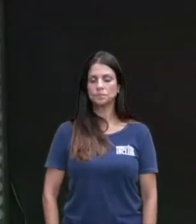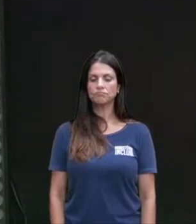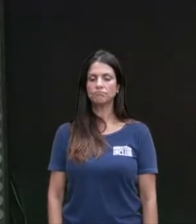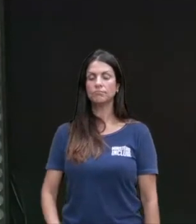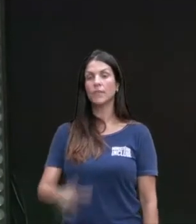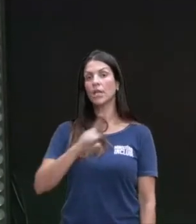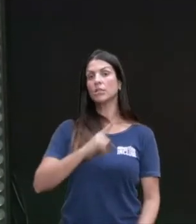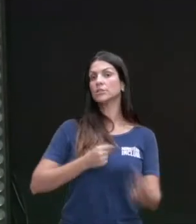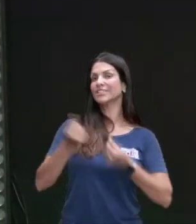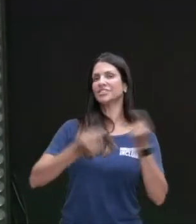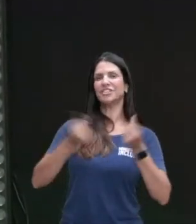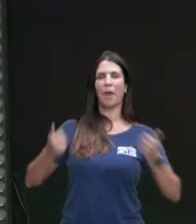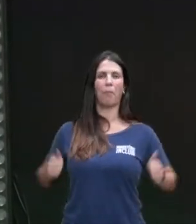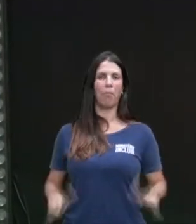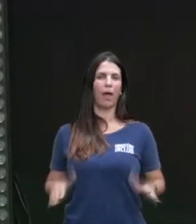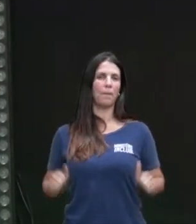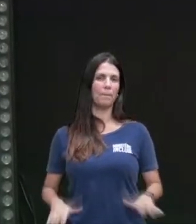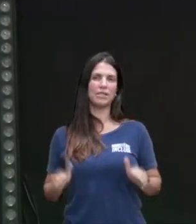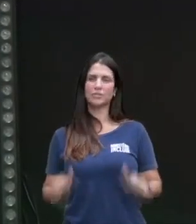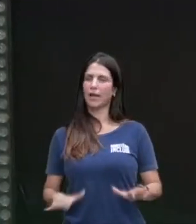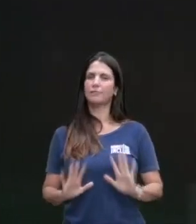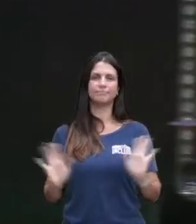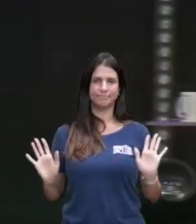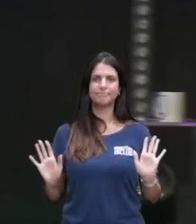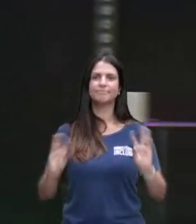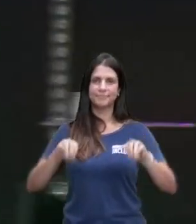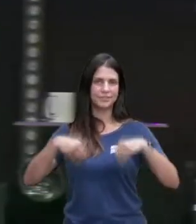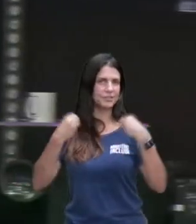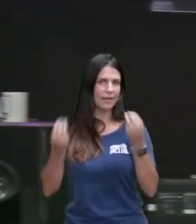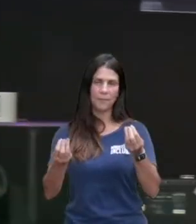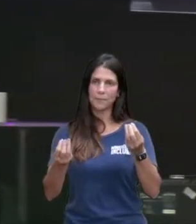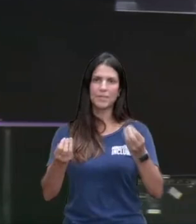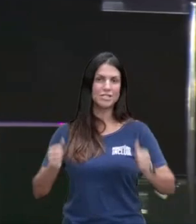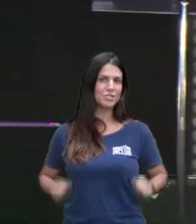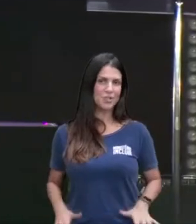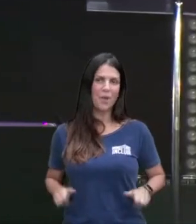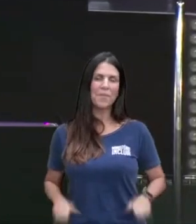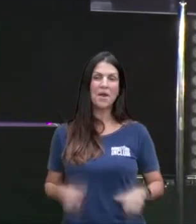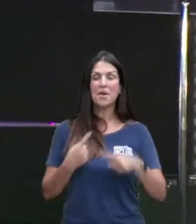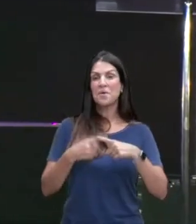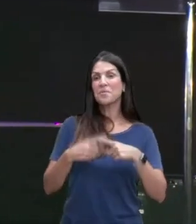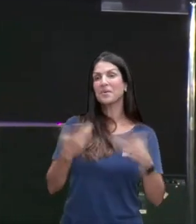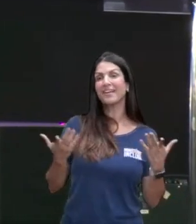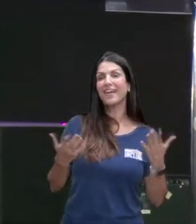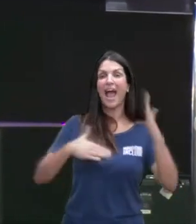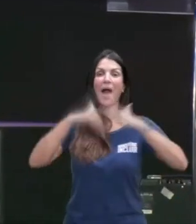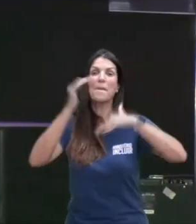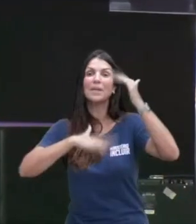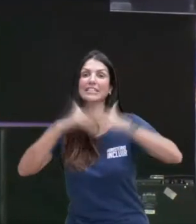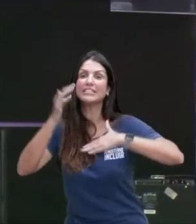e tem dinheiro de sobra vai emprestar para o irmão que passou nos concursos do por quê Porque ele tem uma habilidade